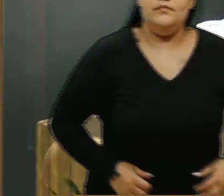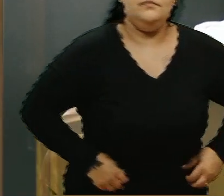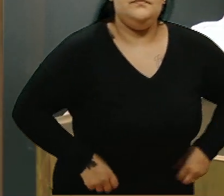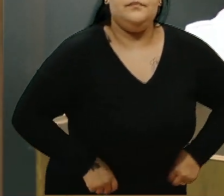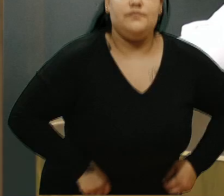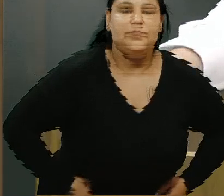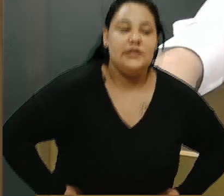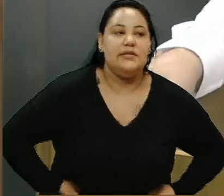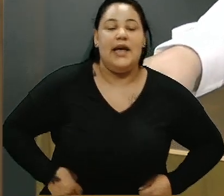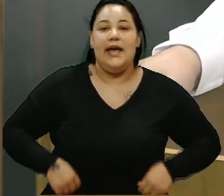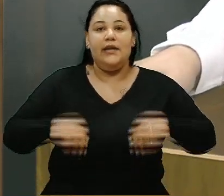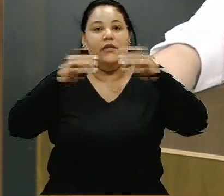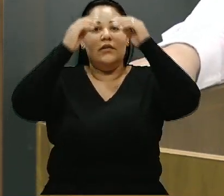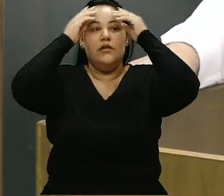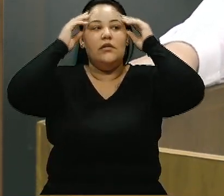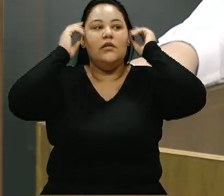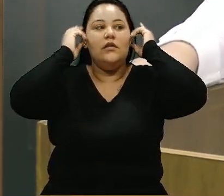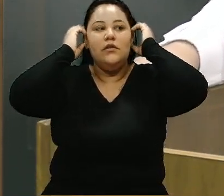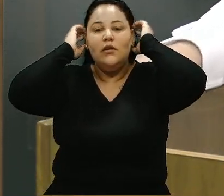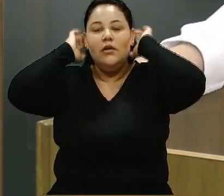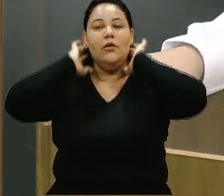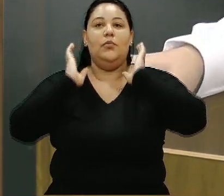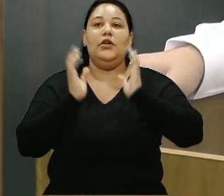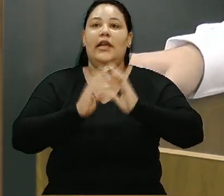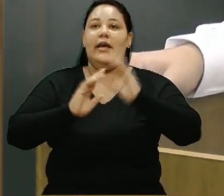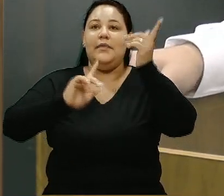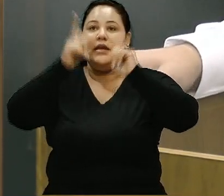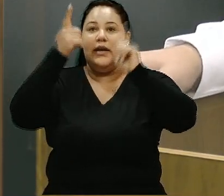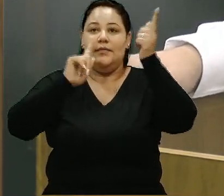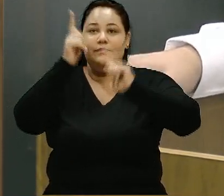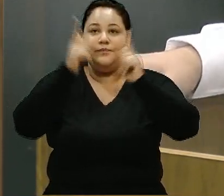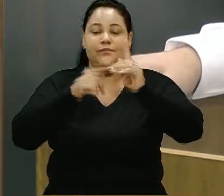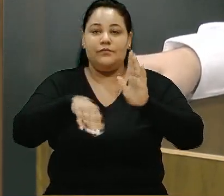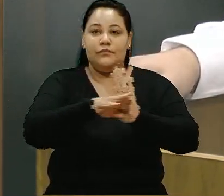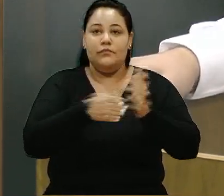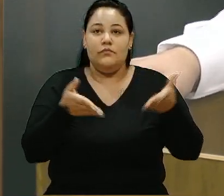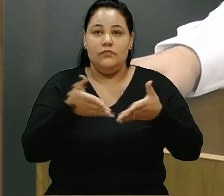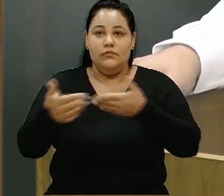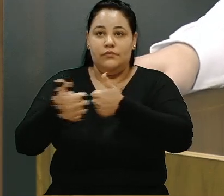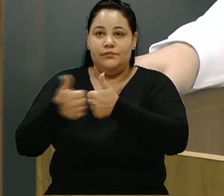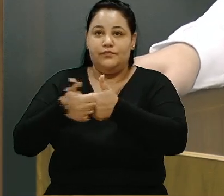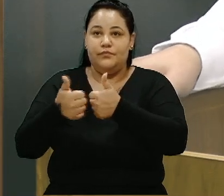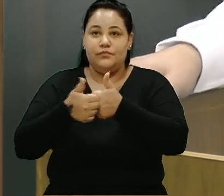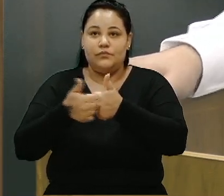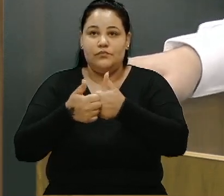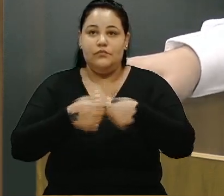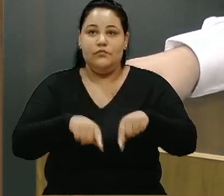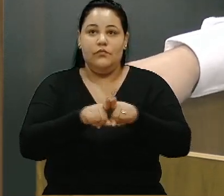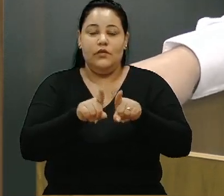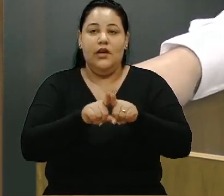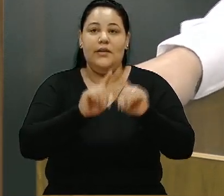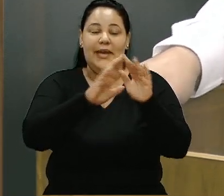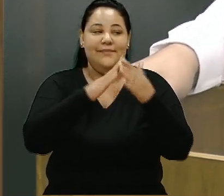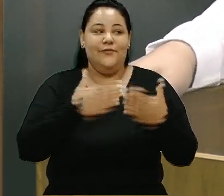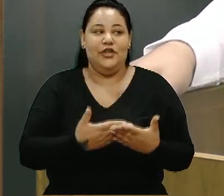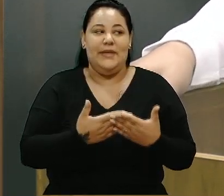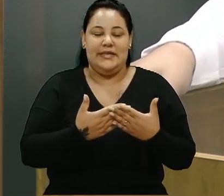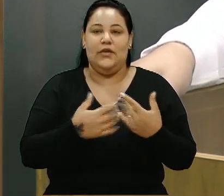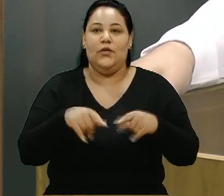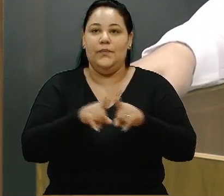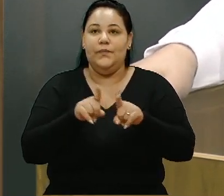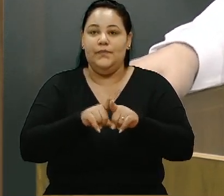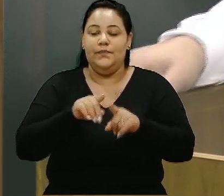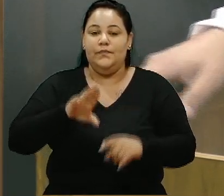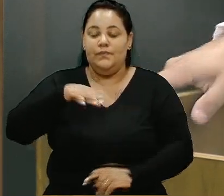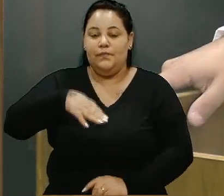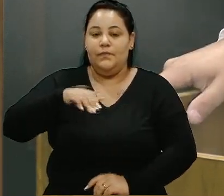um carnaval chegando, e eu falo do carnaval porque a Plácido de Castro ali vai ser utilizada para o desfile das escolas, tem a Feira da Maesa, meu amigo